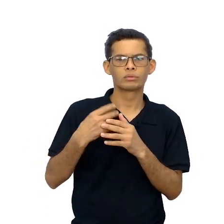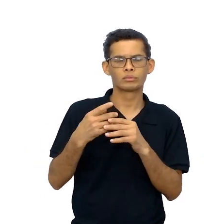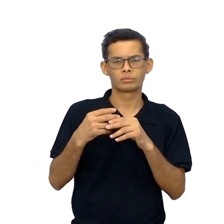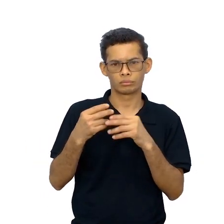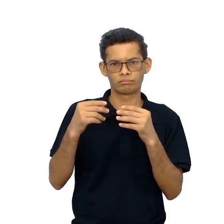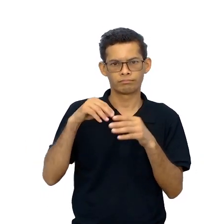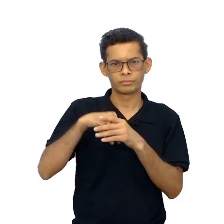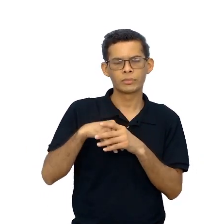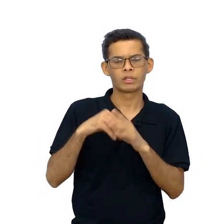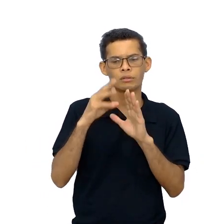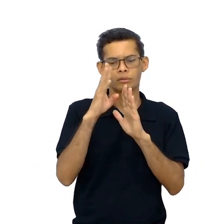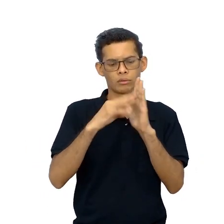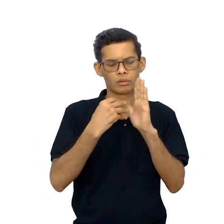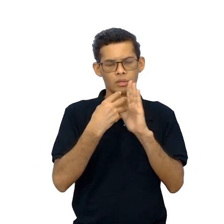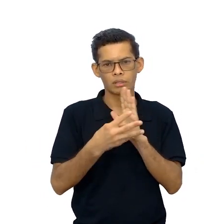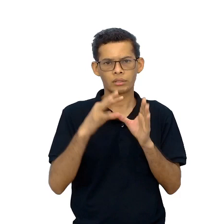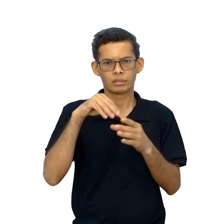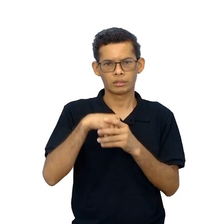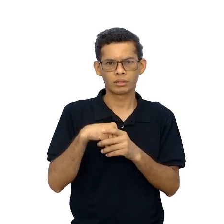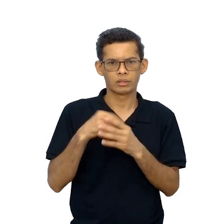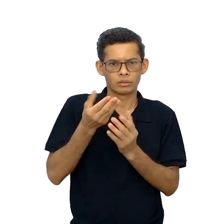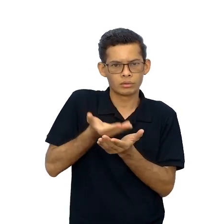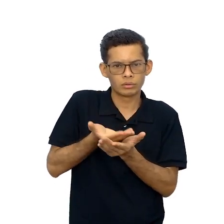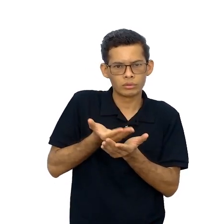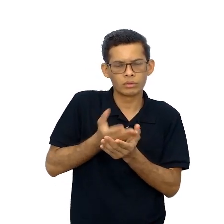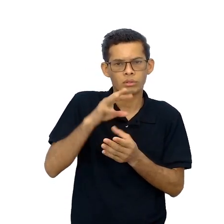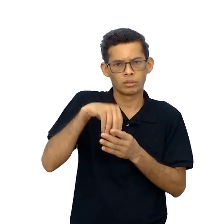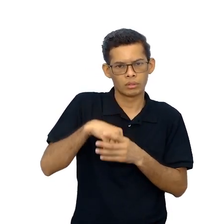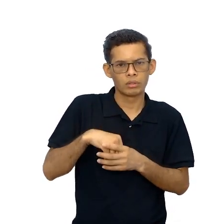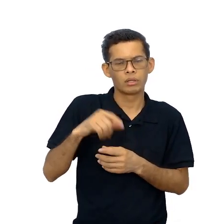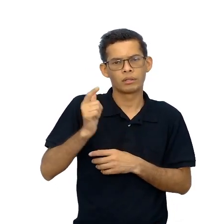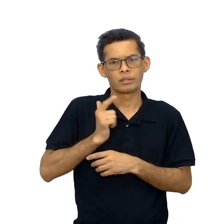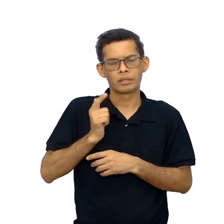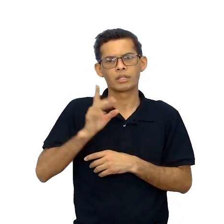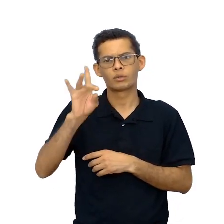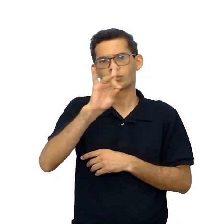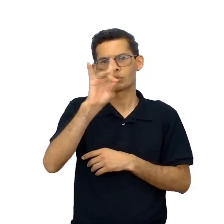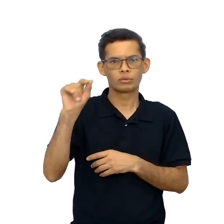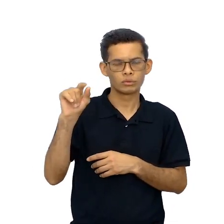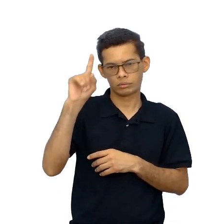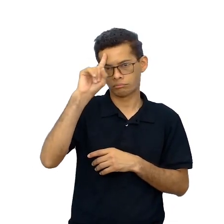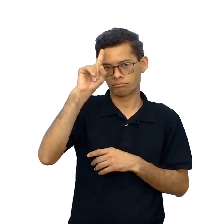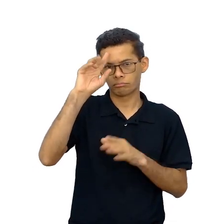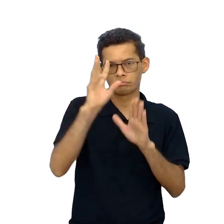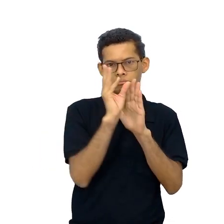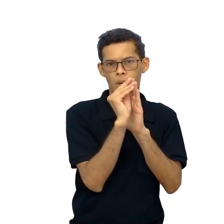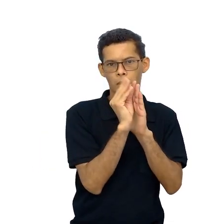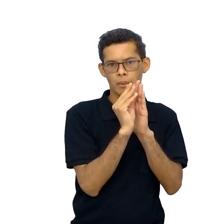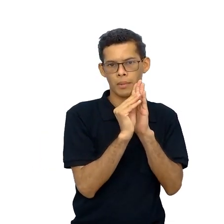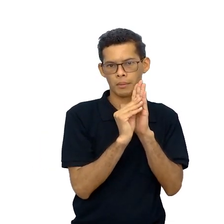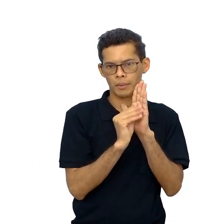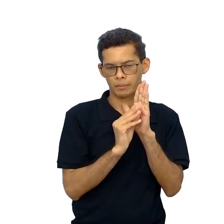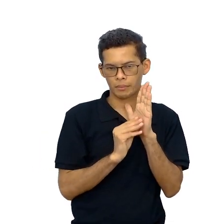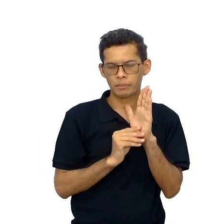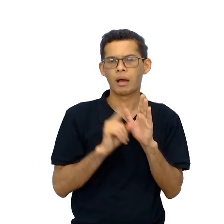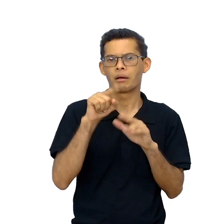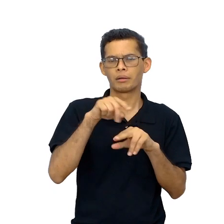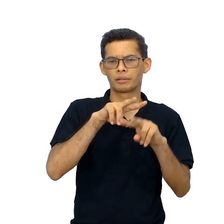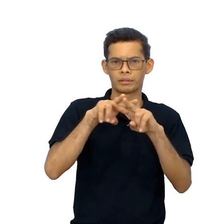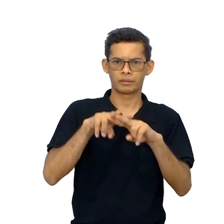escolar de 2022, ela é composta por dias letivos considerados momentos de revisão,